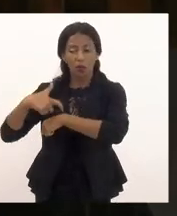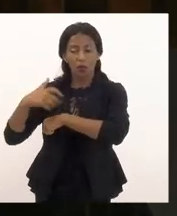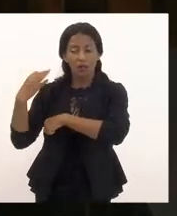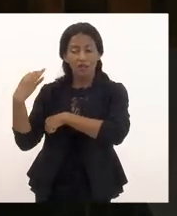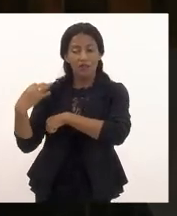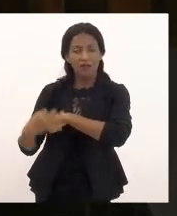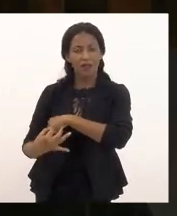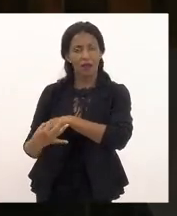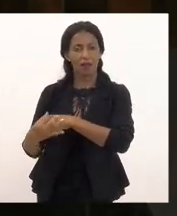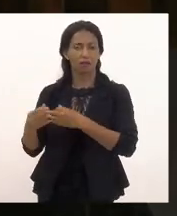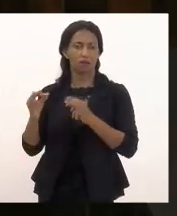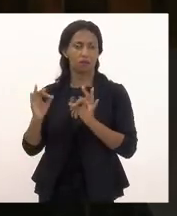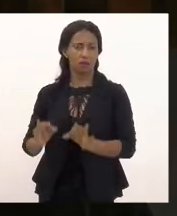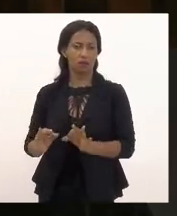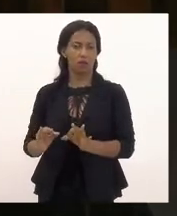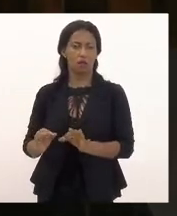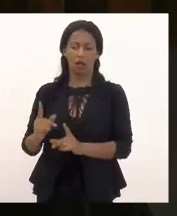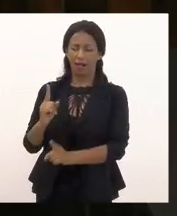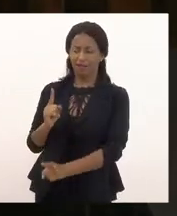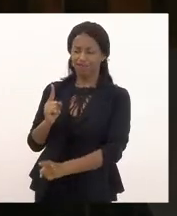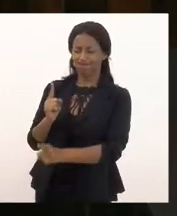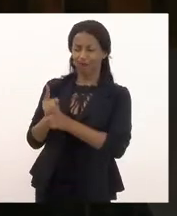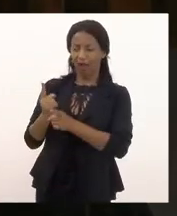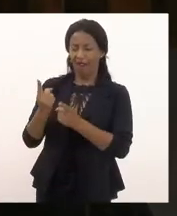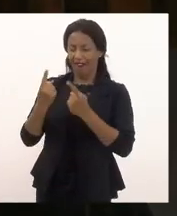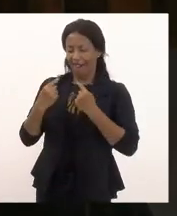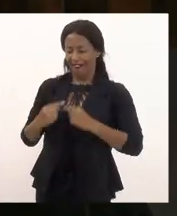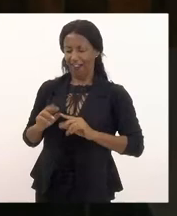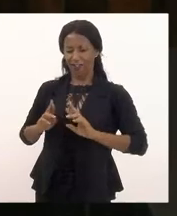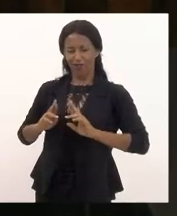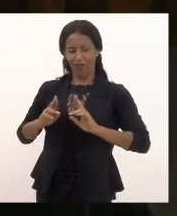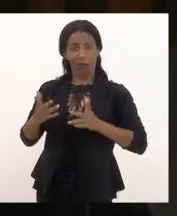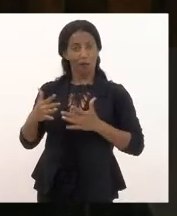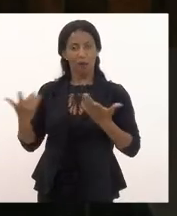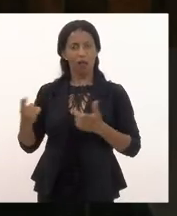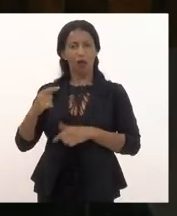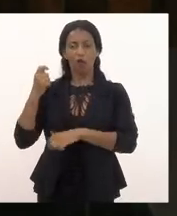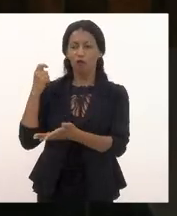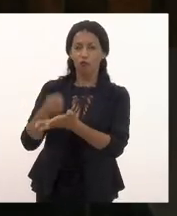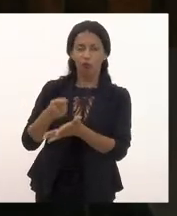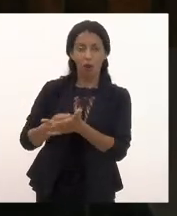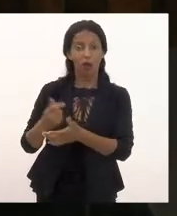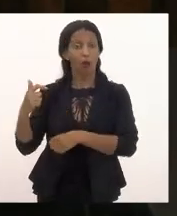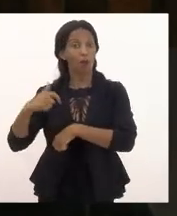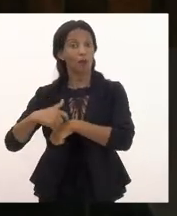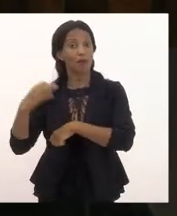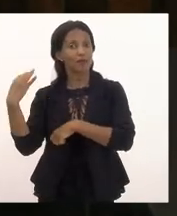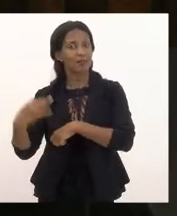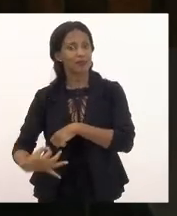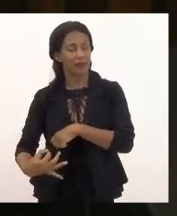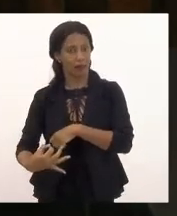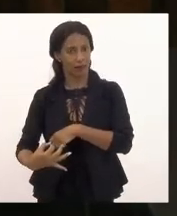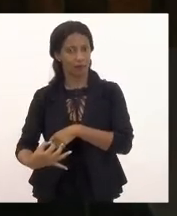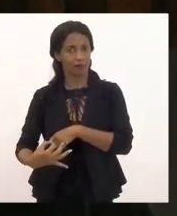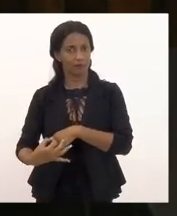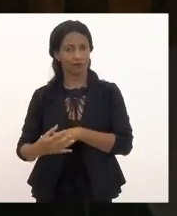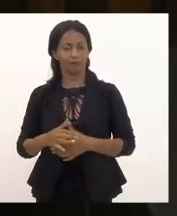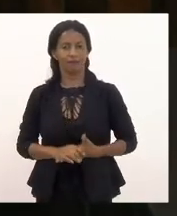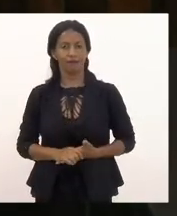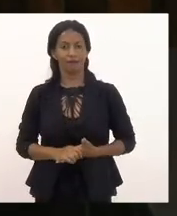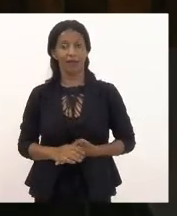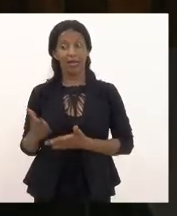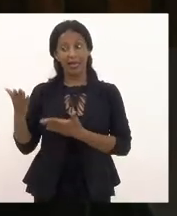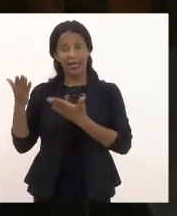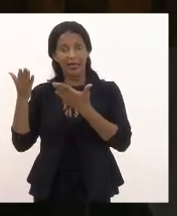oportuno, sim, ela descobrir a sexualidade, mas não quando eles querem, quando for o momento certo. E lá estarão os pais